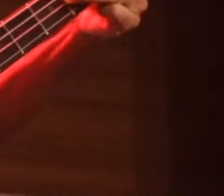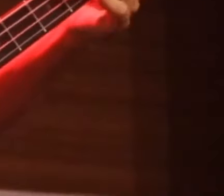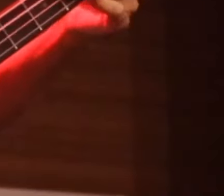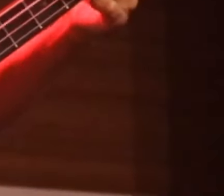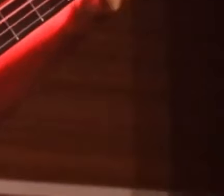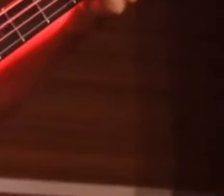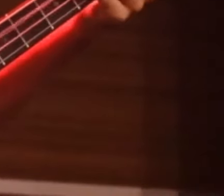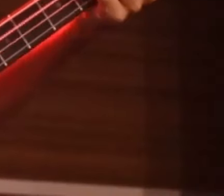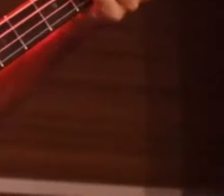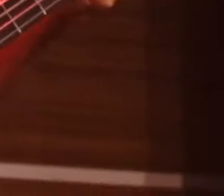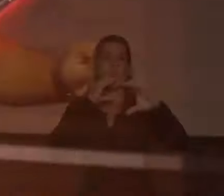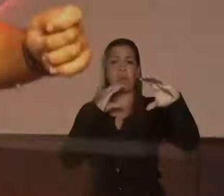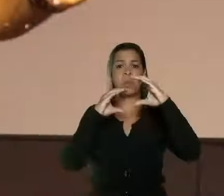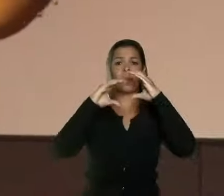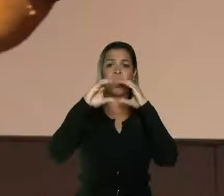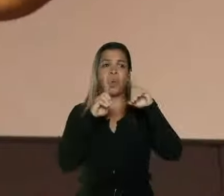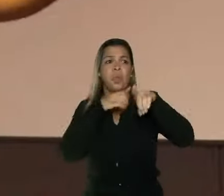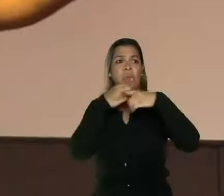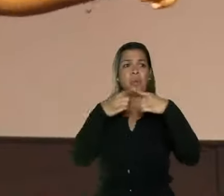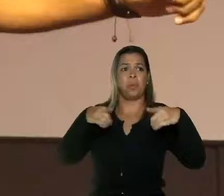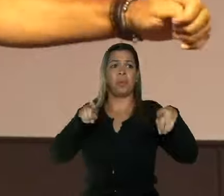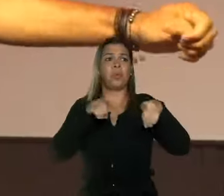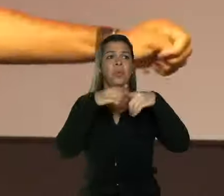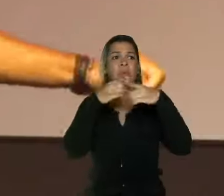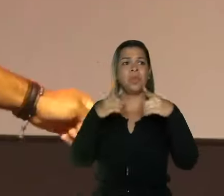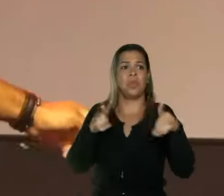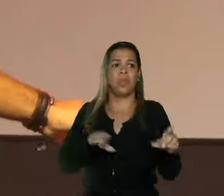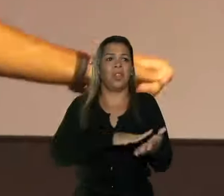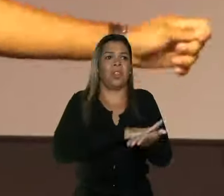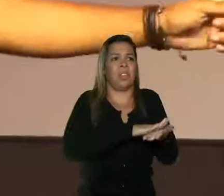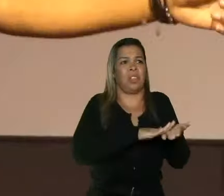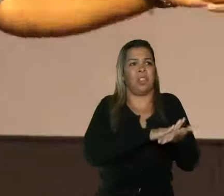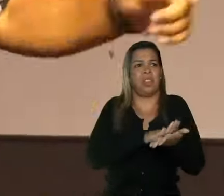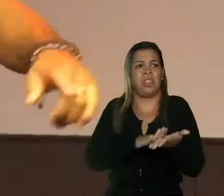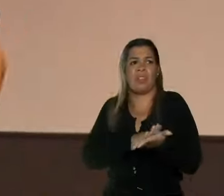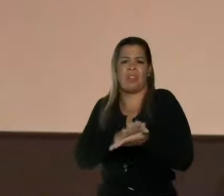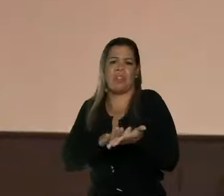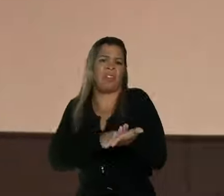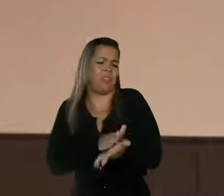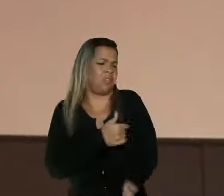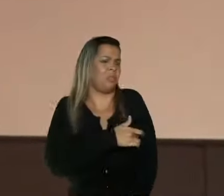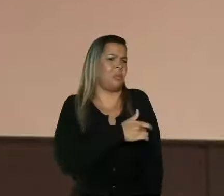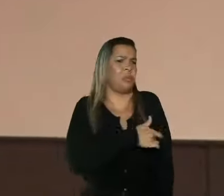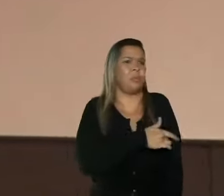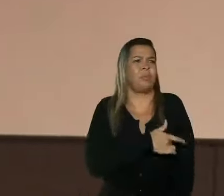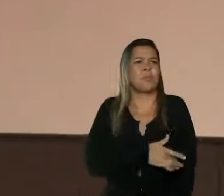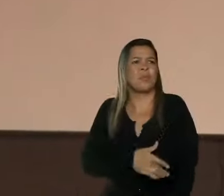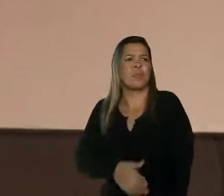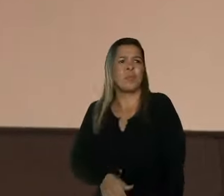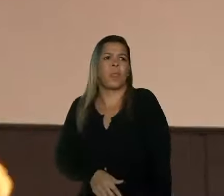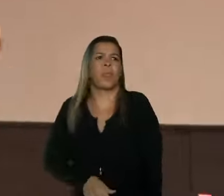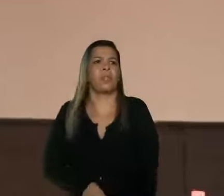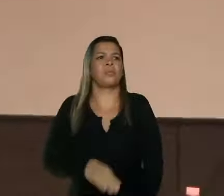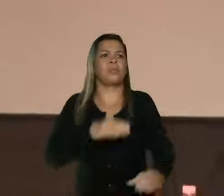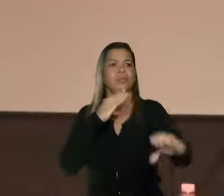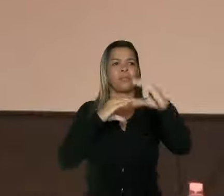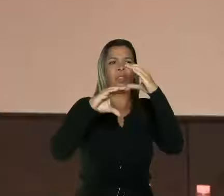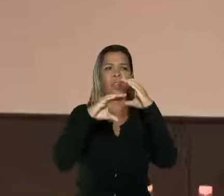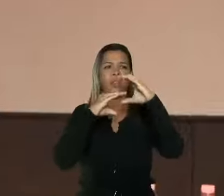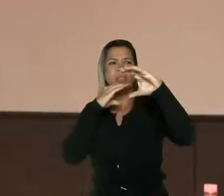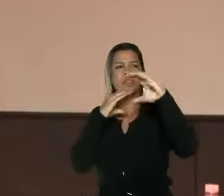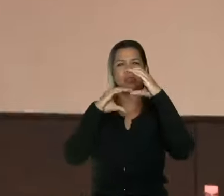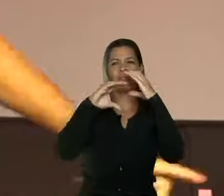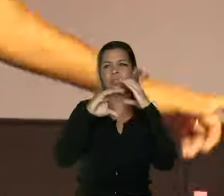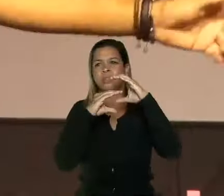Eu danço reggae, sem nada que me leve, ou não. Eu danço